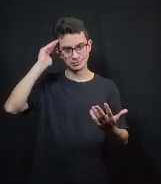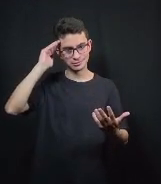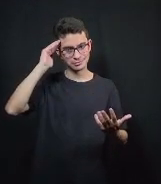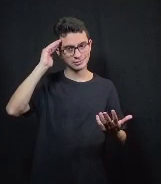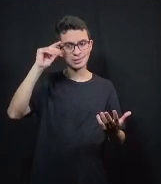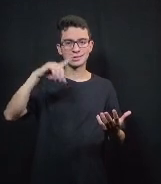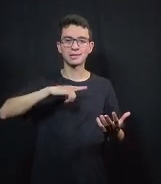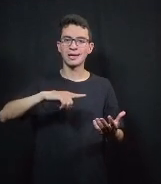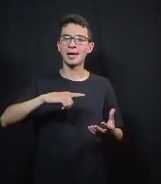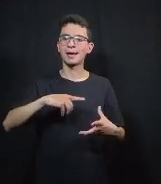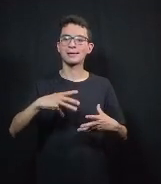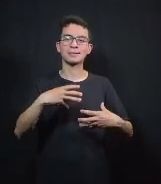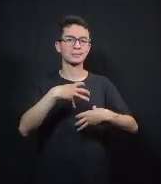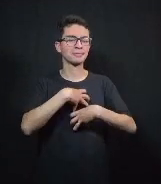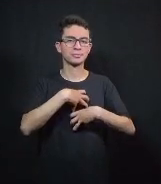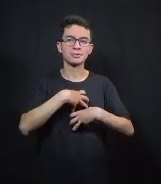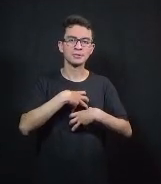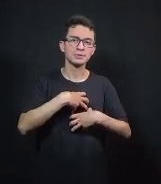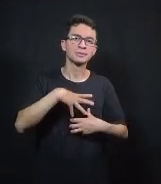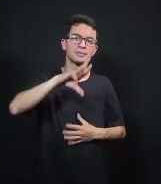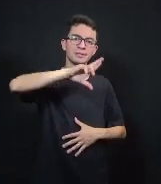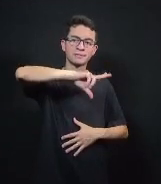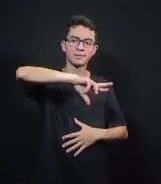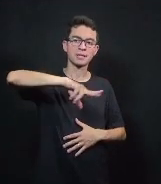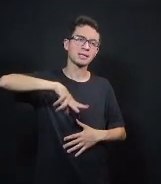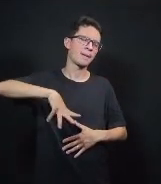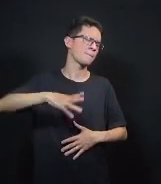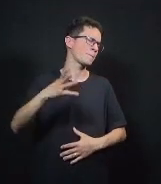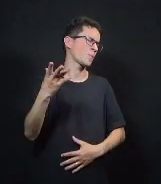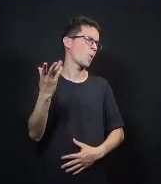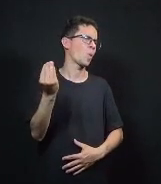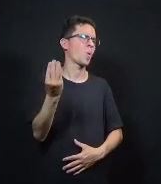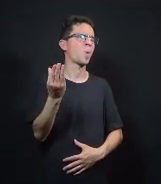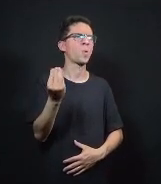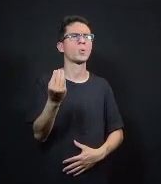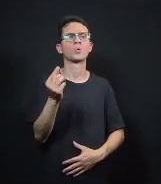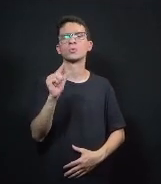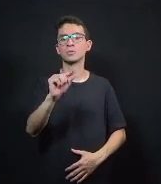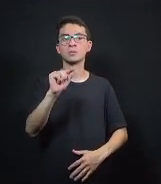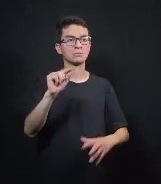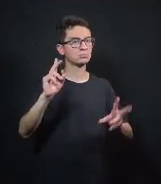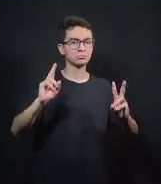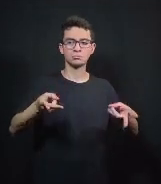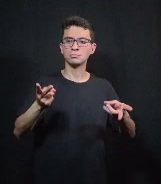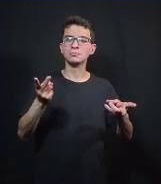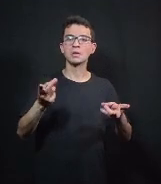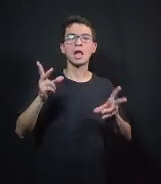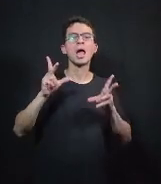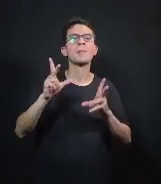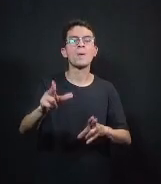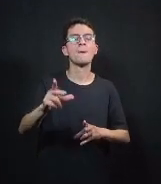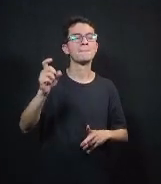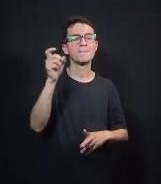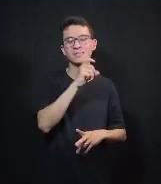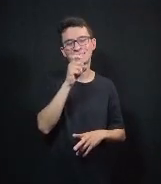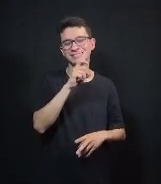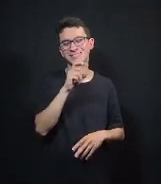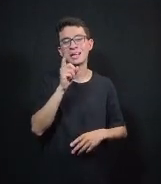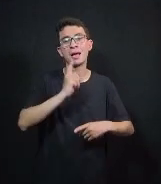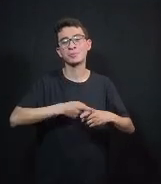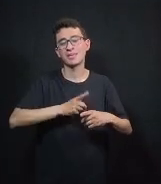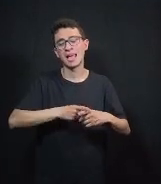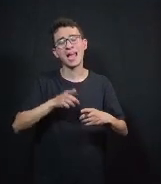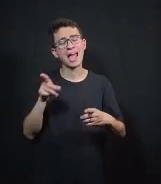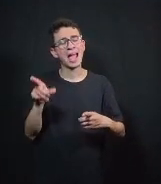de tipos de distorção que eles são muito, mas muito mais frequentes do que a mentira propriamente dita. A mentira incomoda, porque